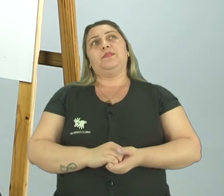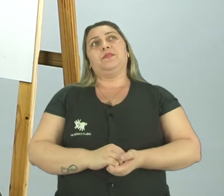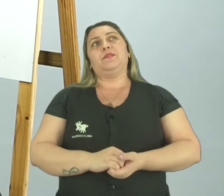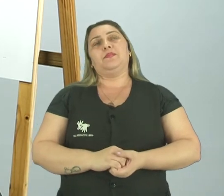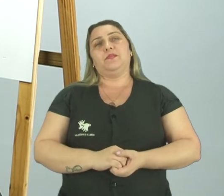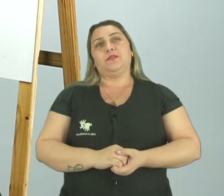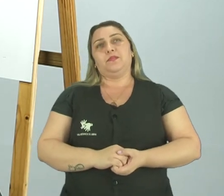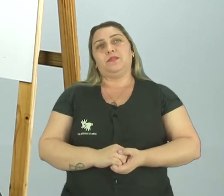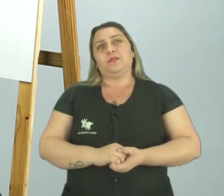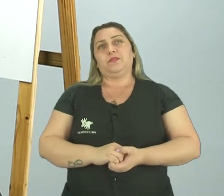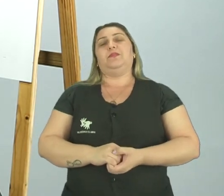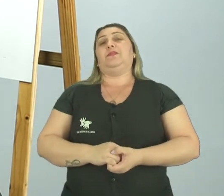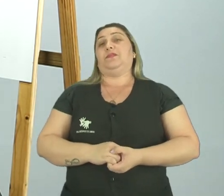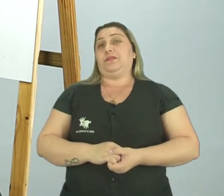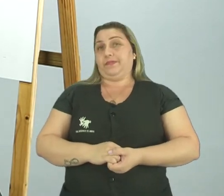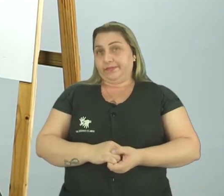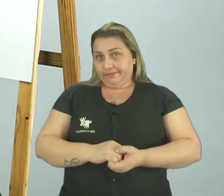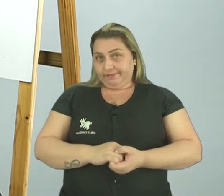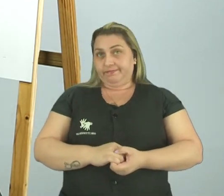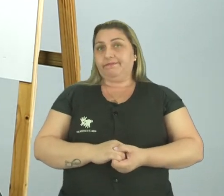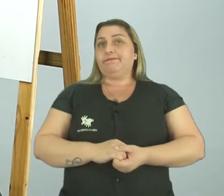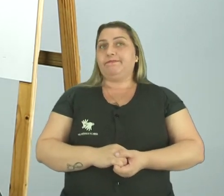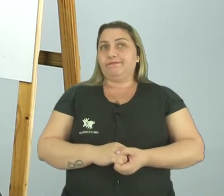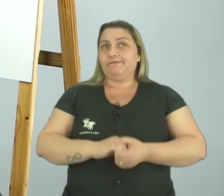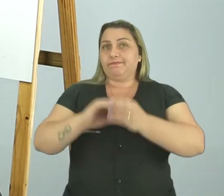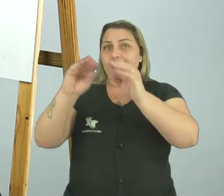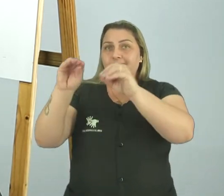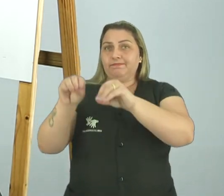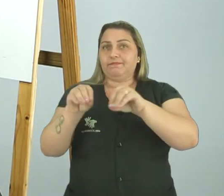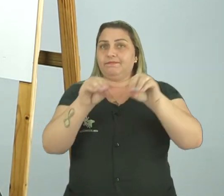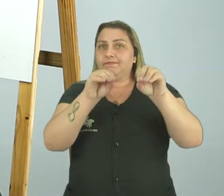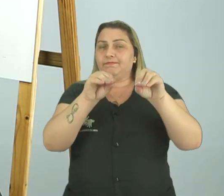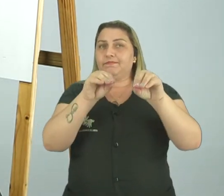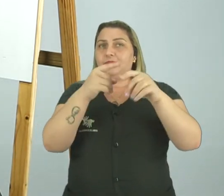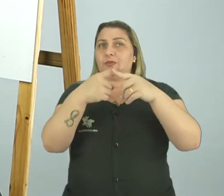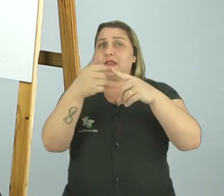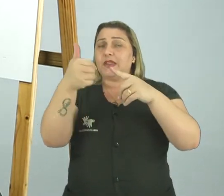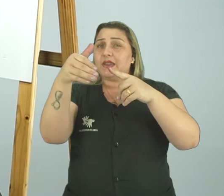dezena para a casa de cima, né? Que vai transformar,